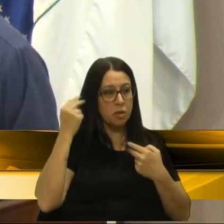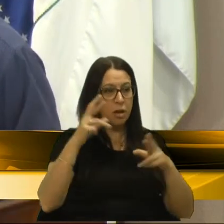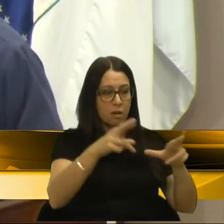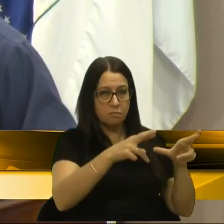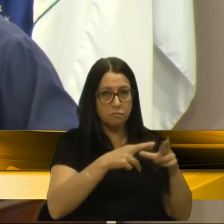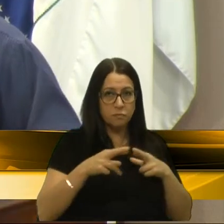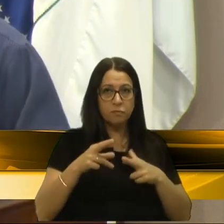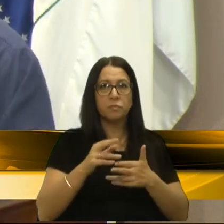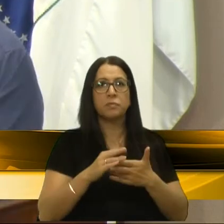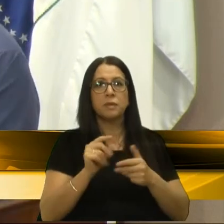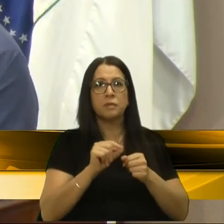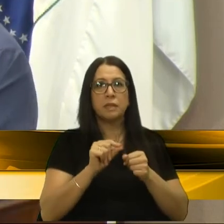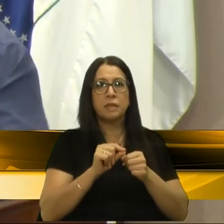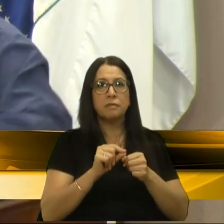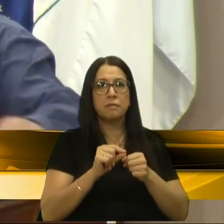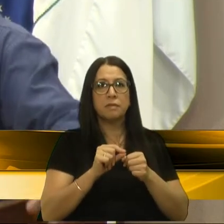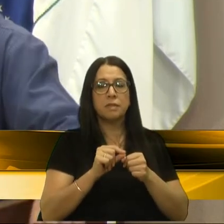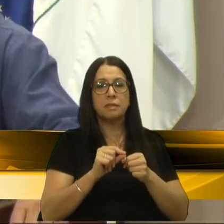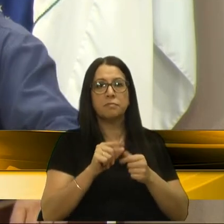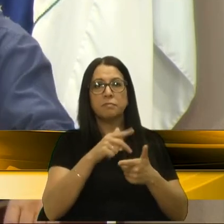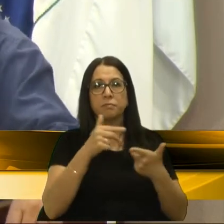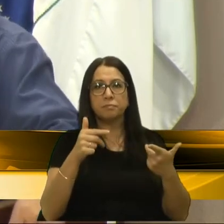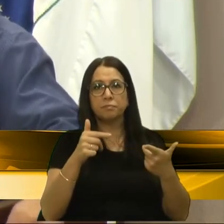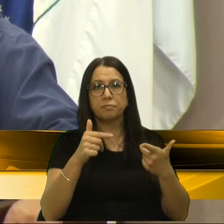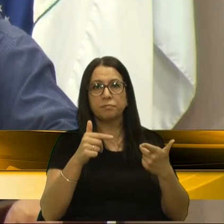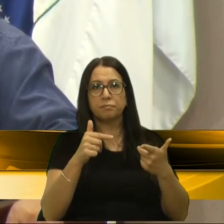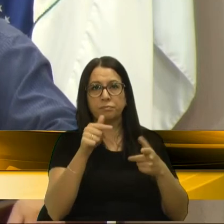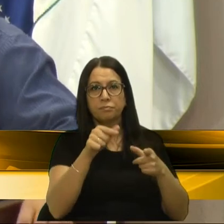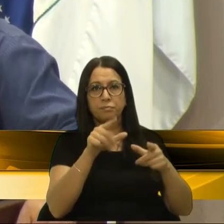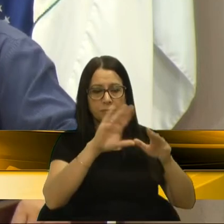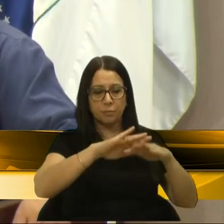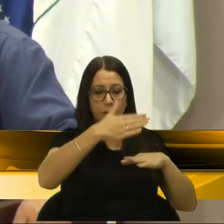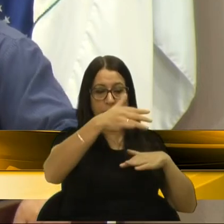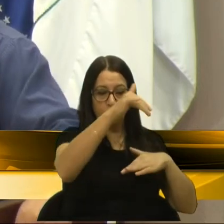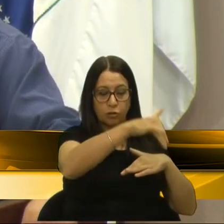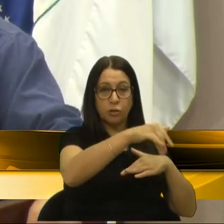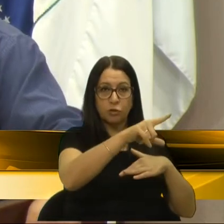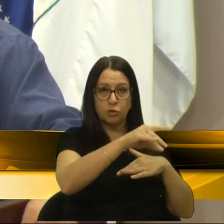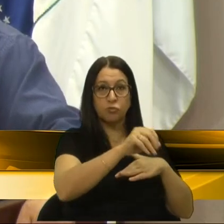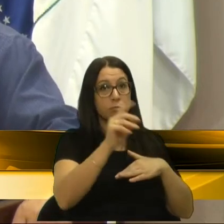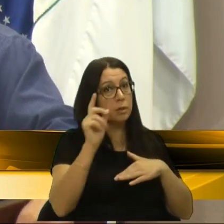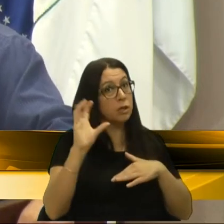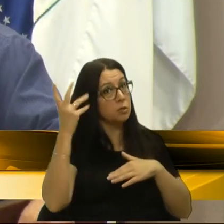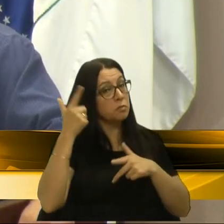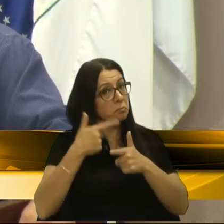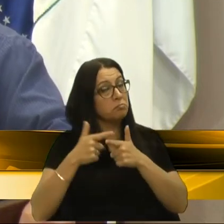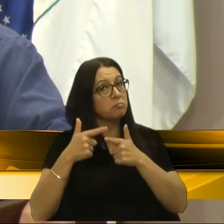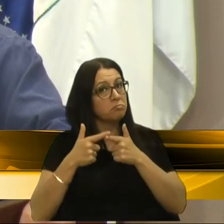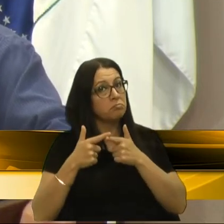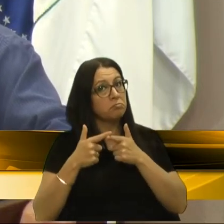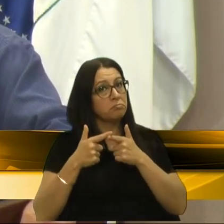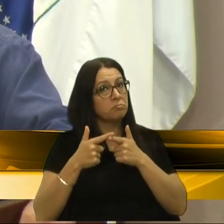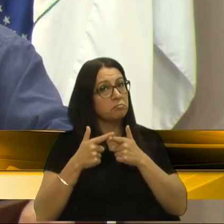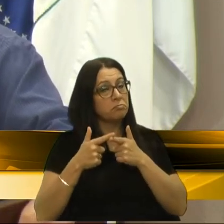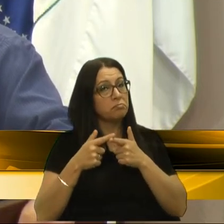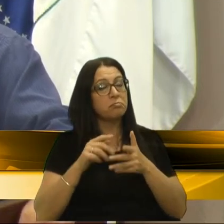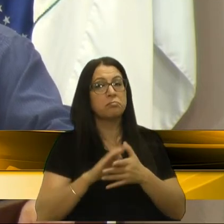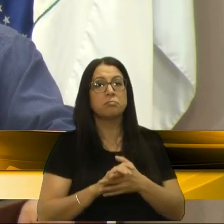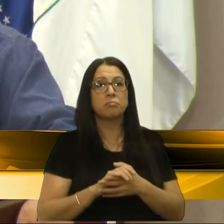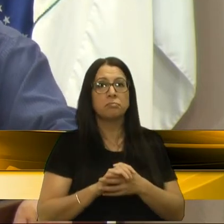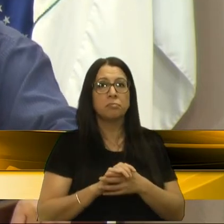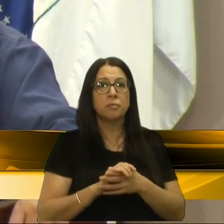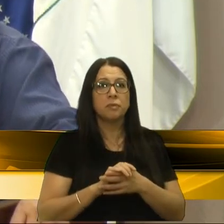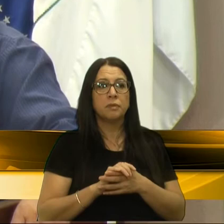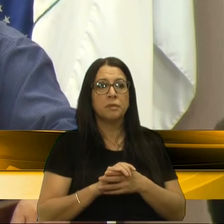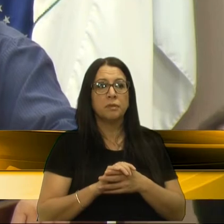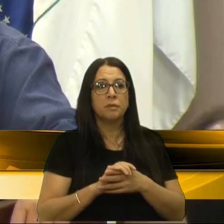região, fizemos algumas instalações lá desses containers, resolveu o problema definitivamente,